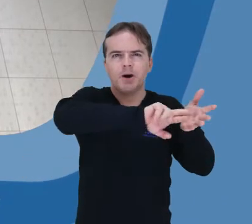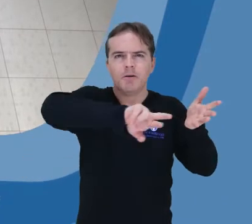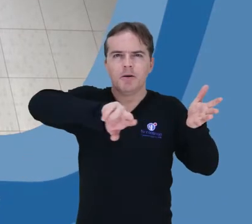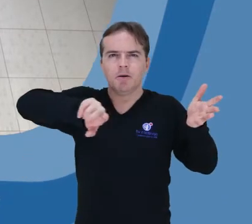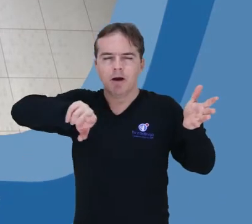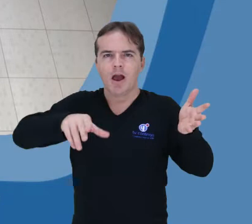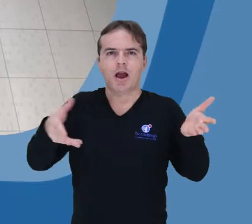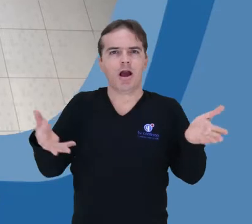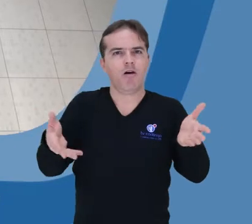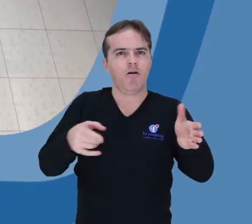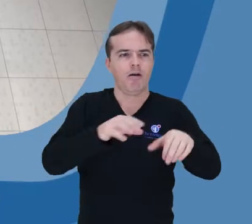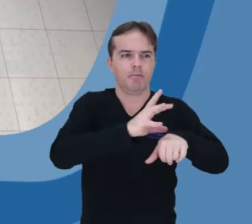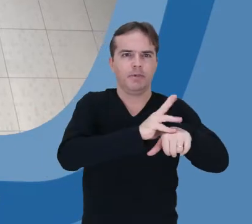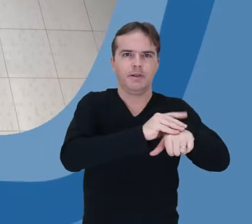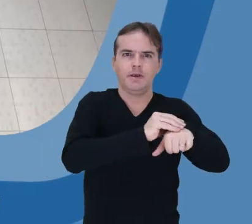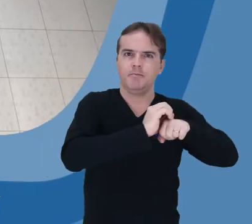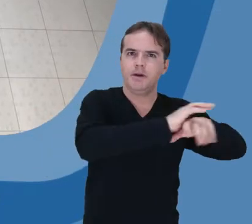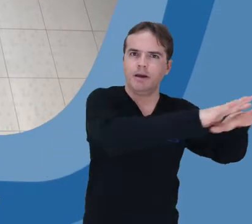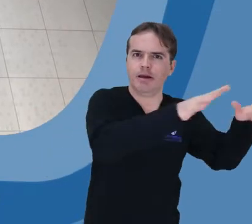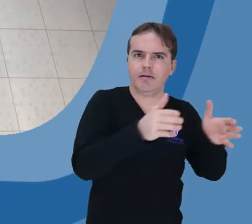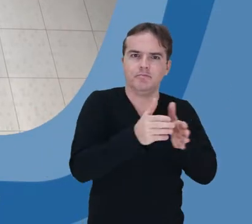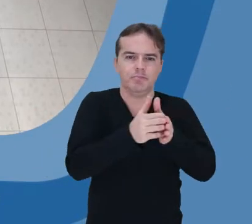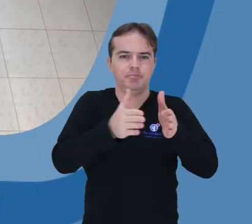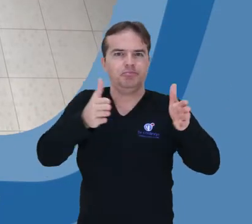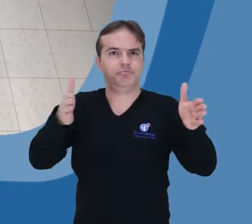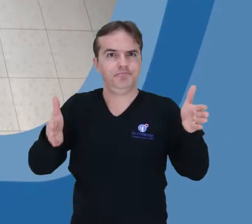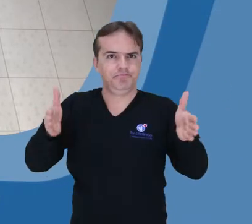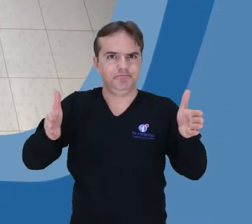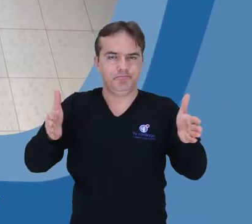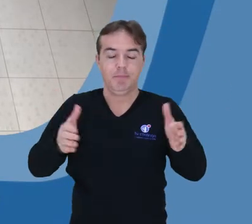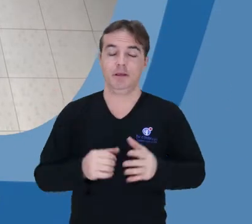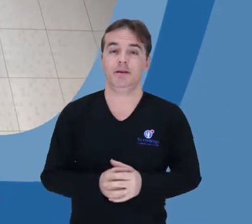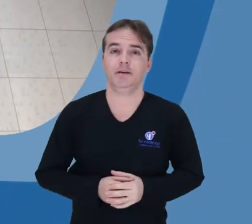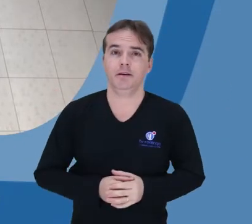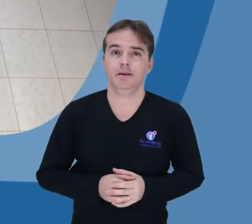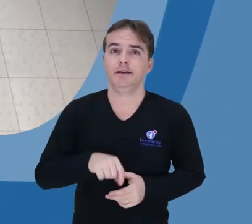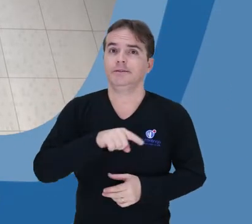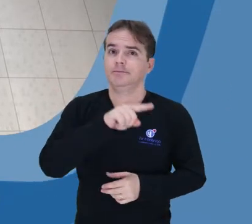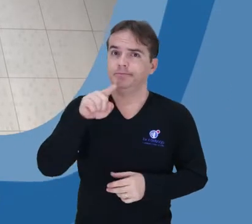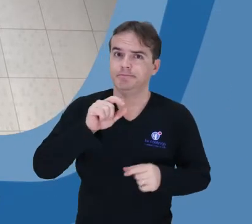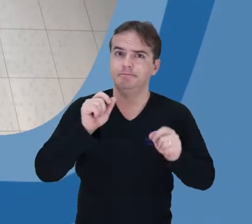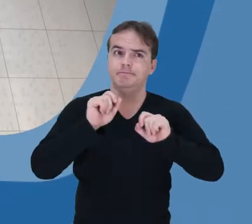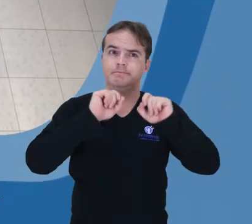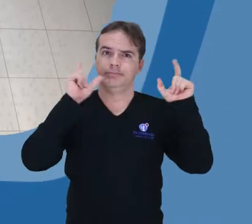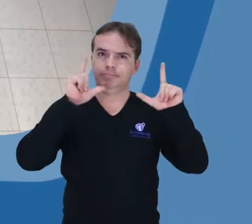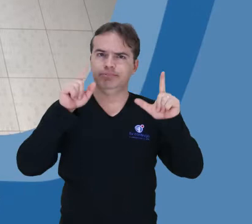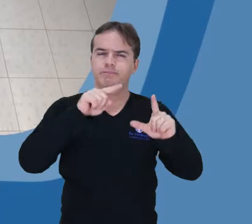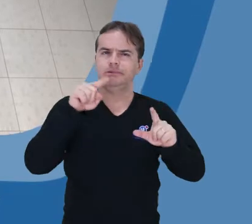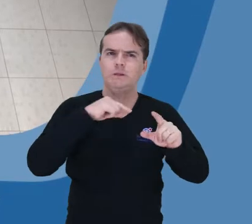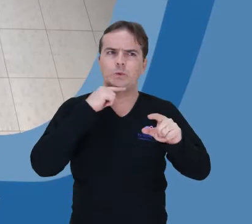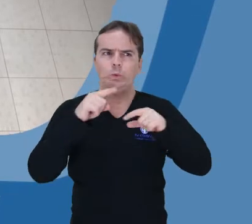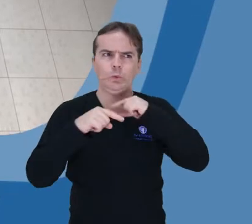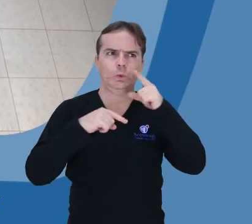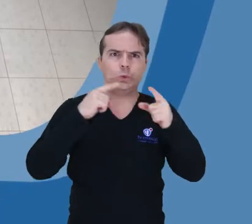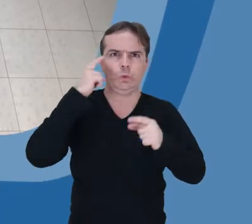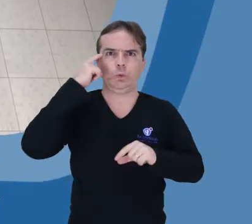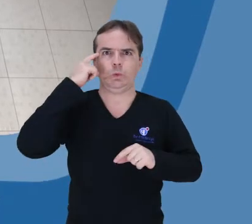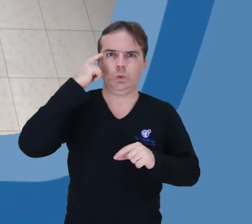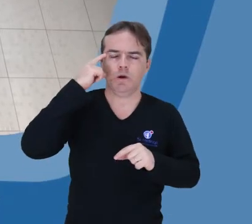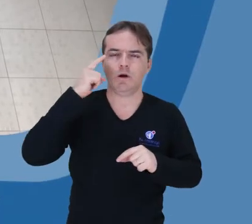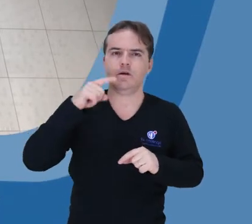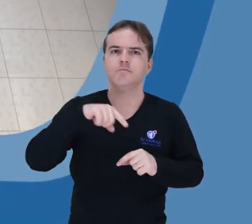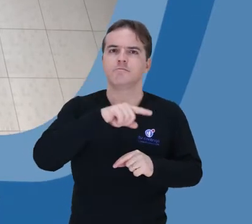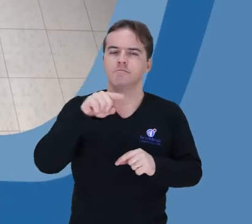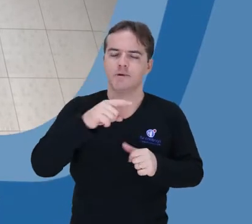longo desse período de pandemia e que tem nos deixado algumas perguntas e algumas questões por saber.